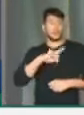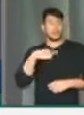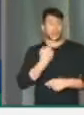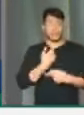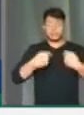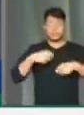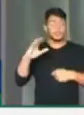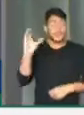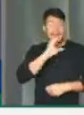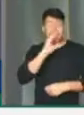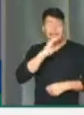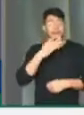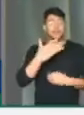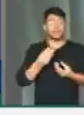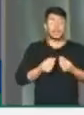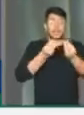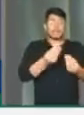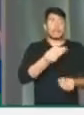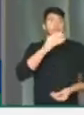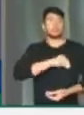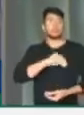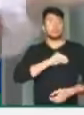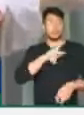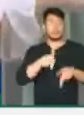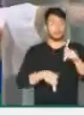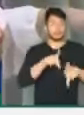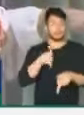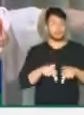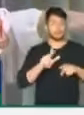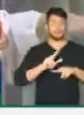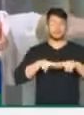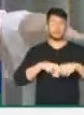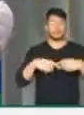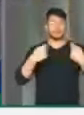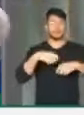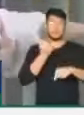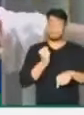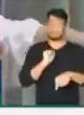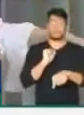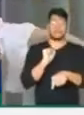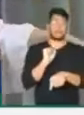população. Por isso, nós precisamos paralisar a agenda do governo,